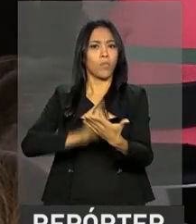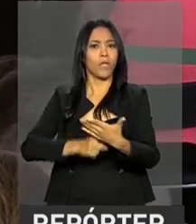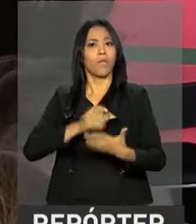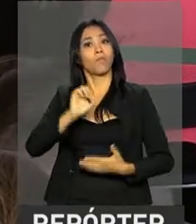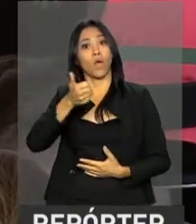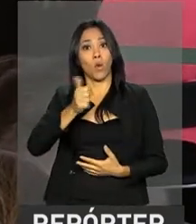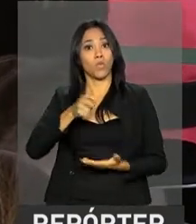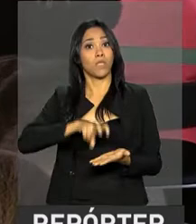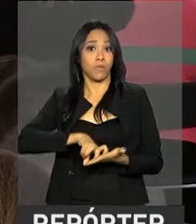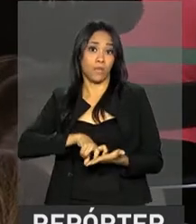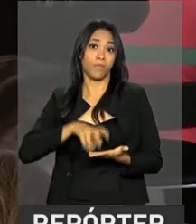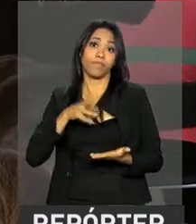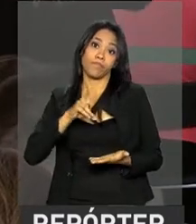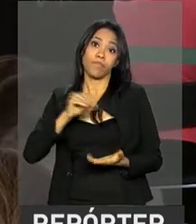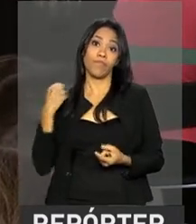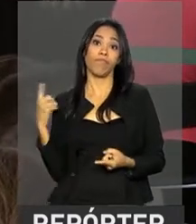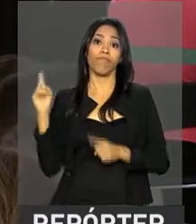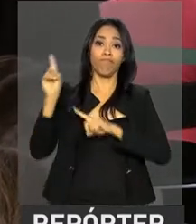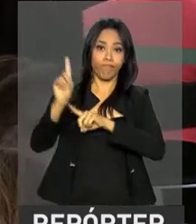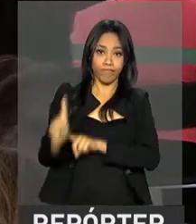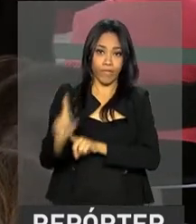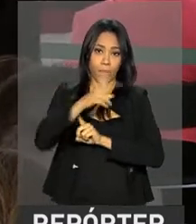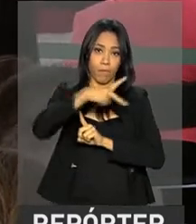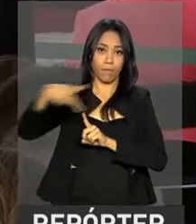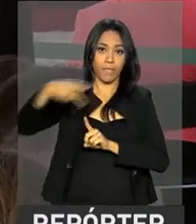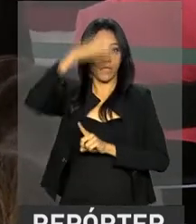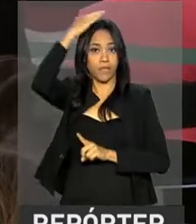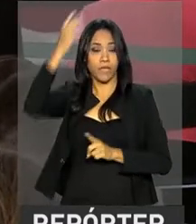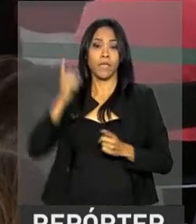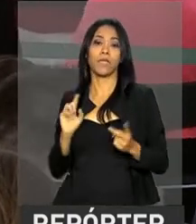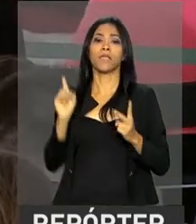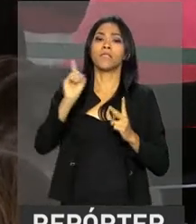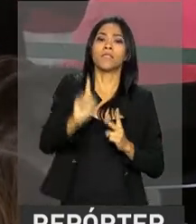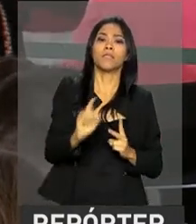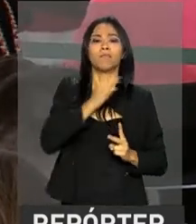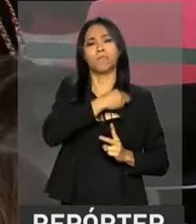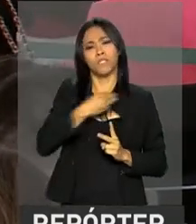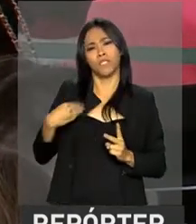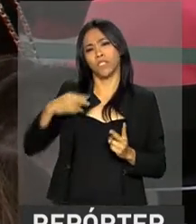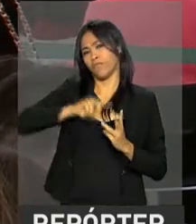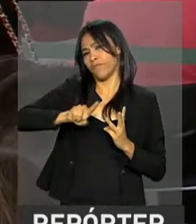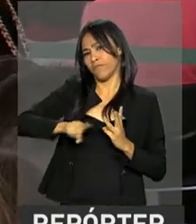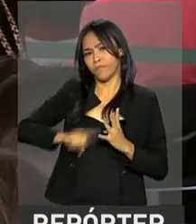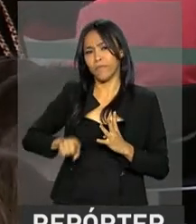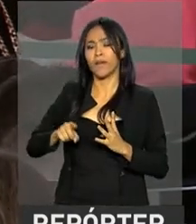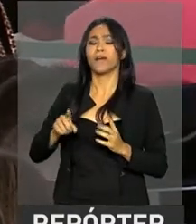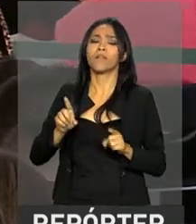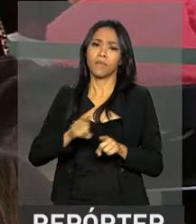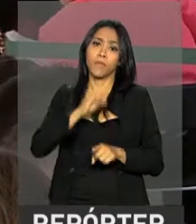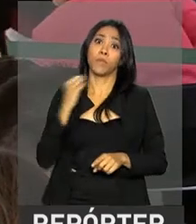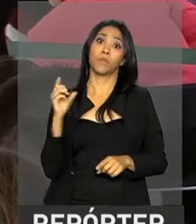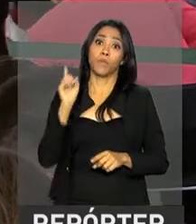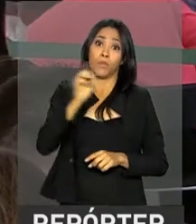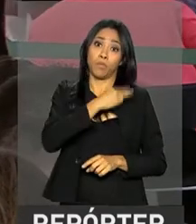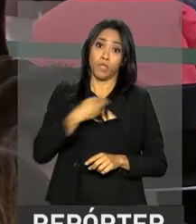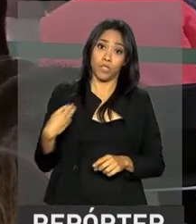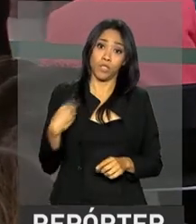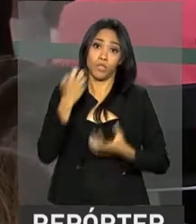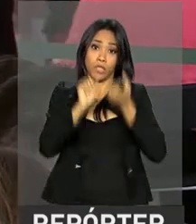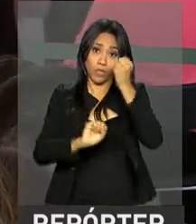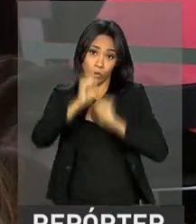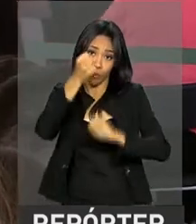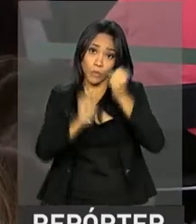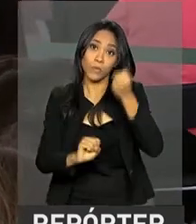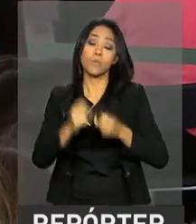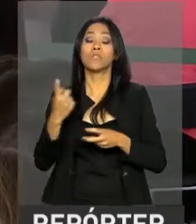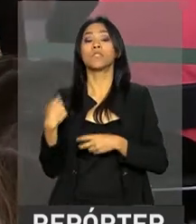manhã. Vai ter a participação do presidente Michel Temer, de ministros de Estado, entre eles o próprio ministro da Indústria, Comércio Exterior e